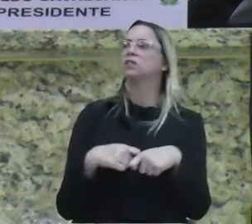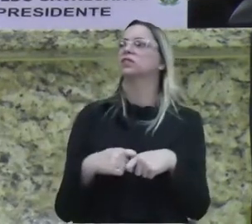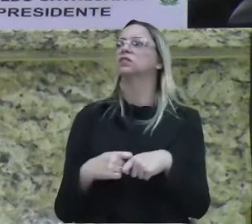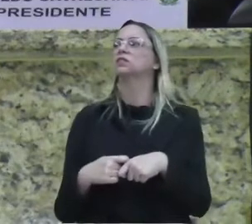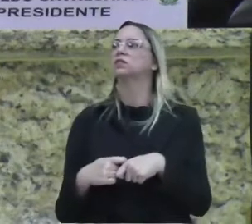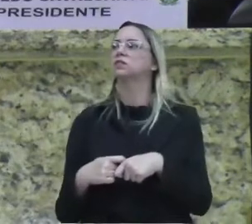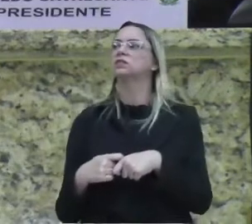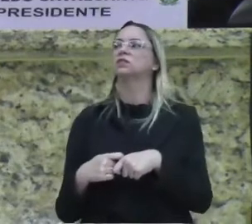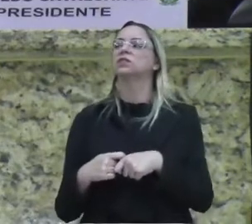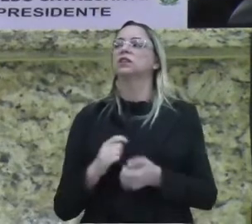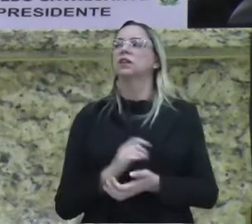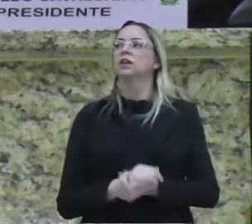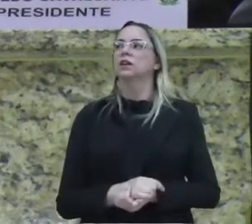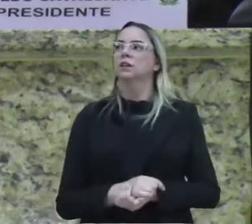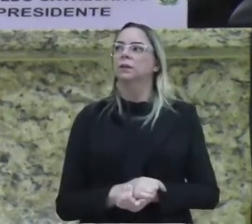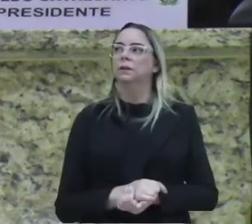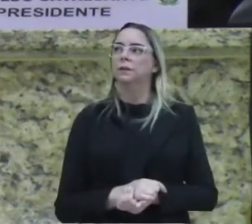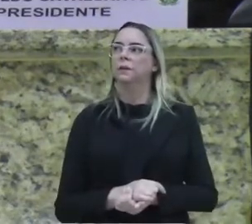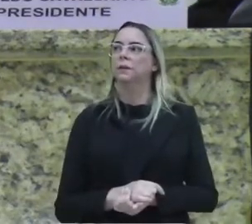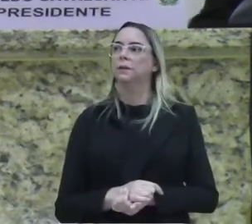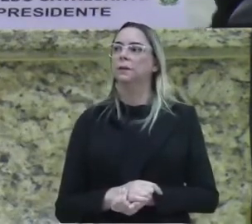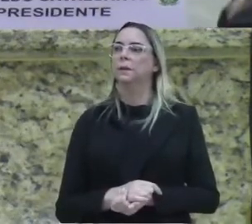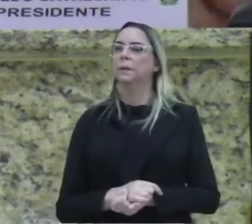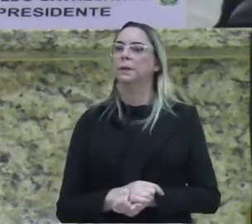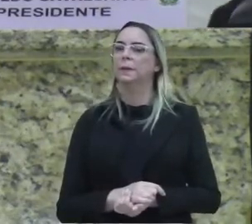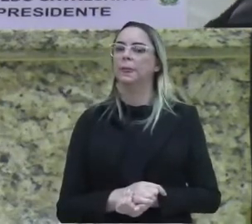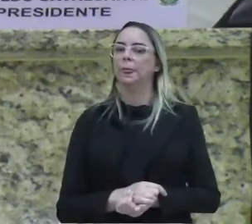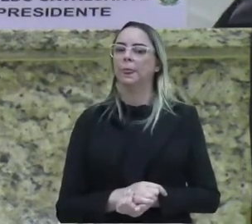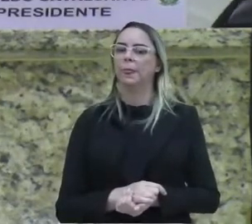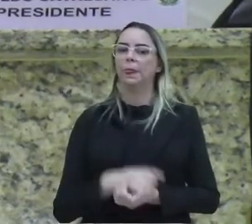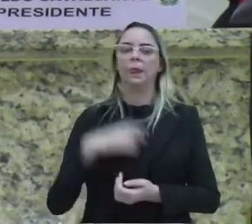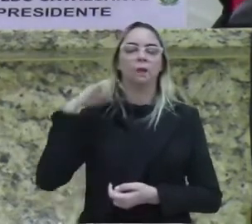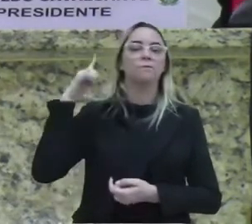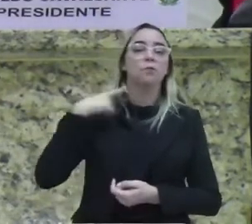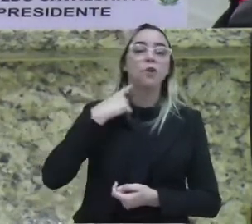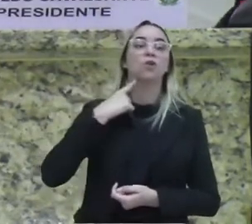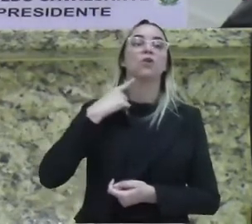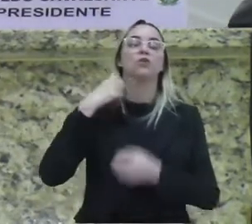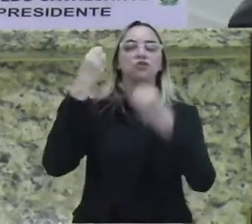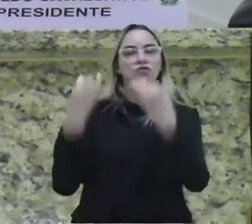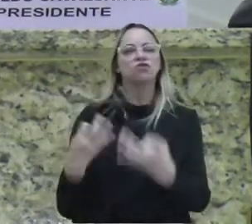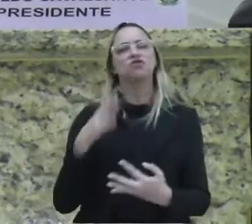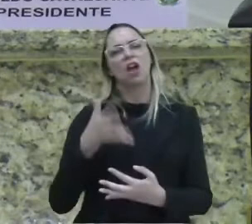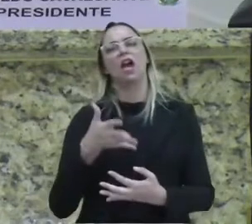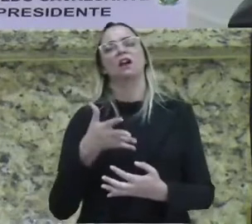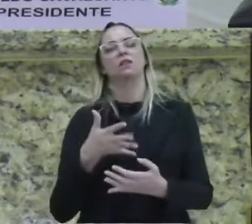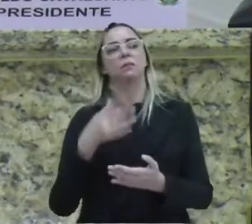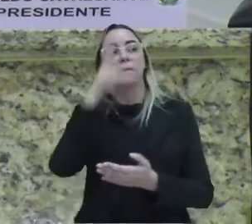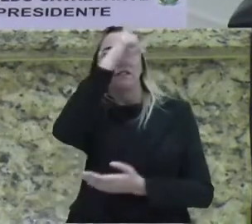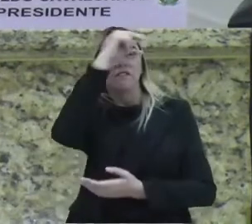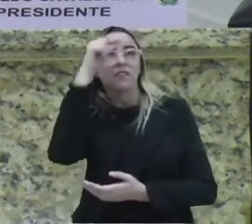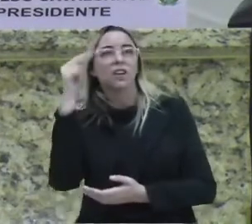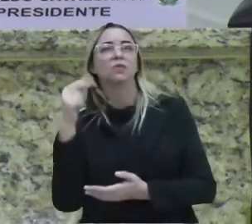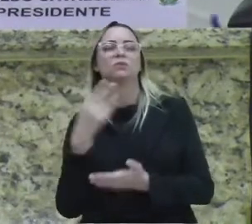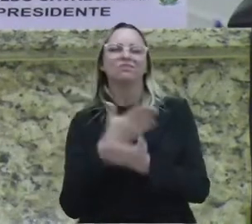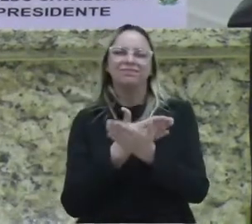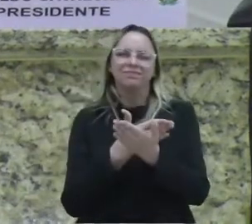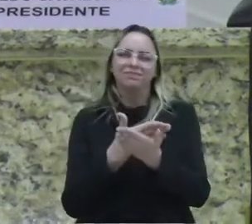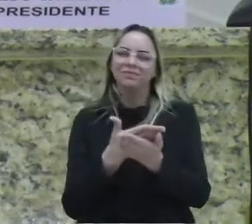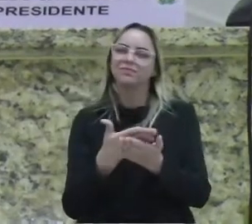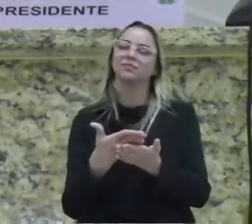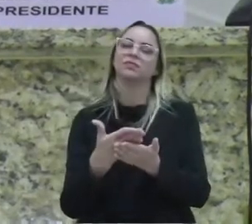é como o doutor Giorgio já disse, né? O prefeito, ele, desde o primeiro momento,